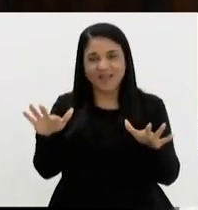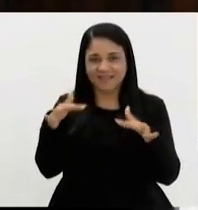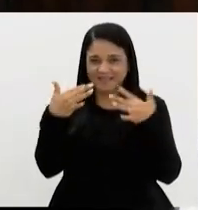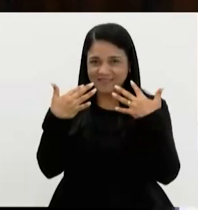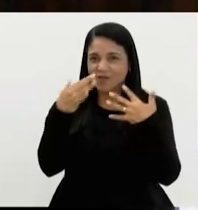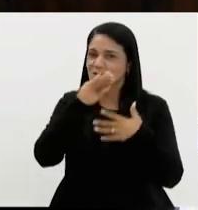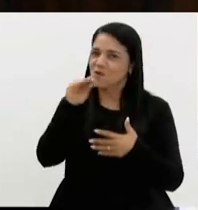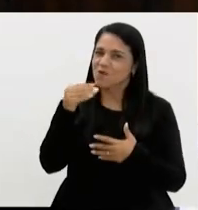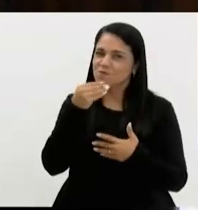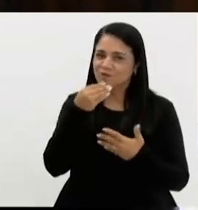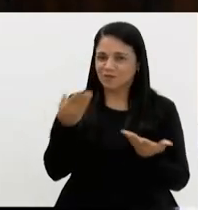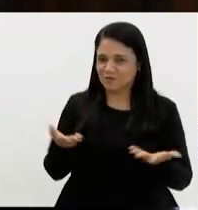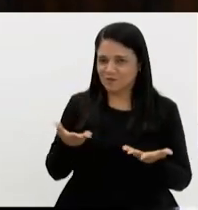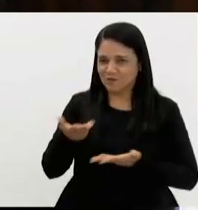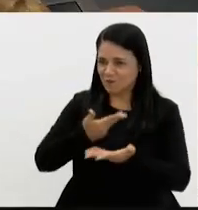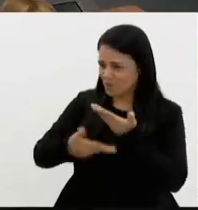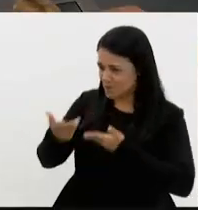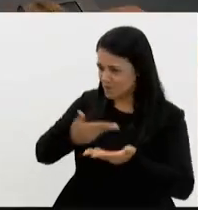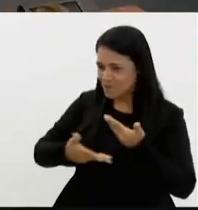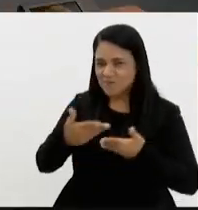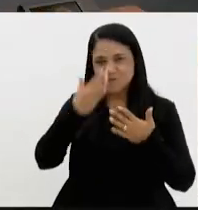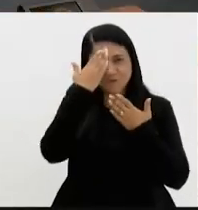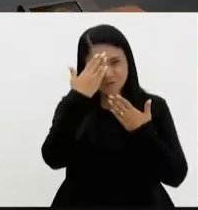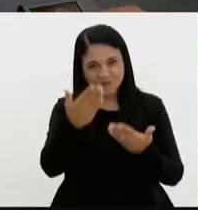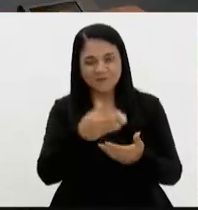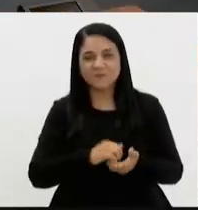oportunidade de estar aqui com senhores com as senhoras